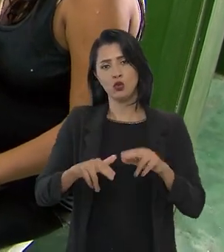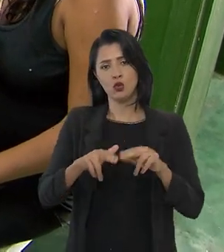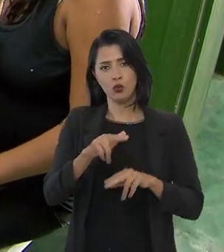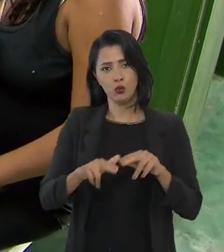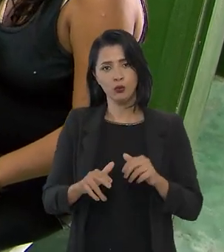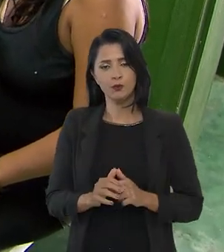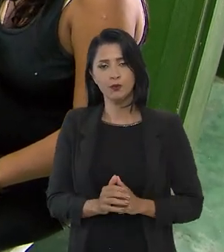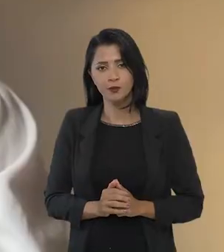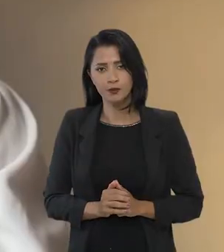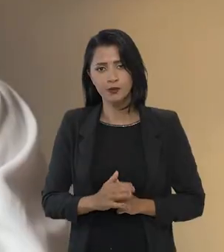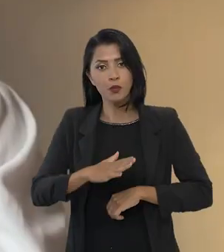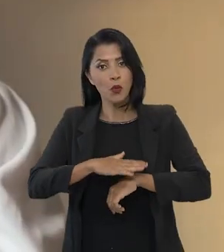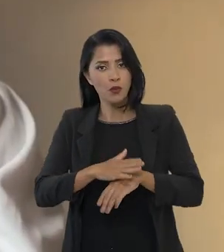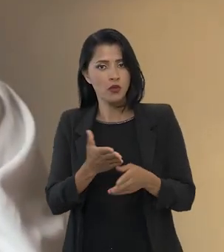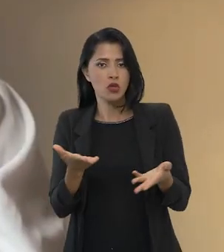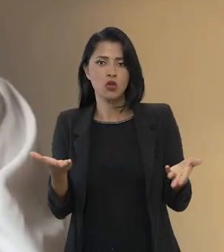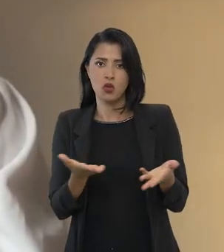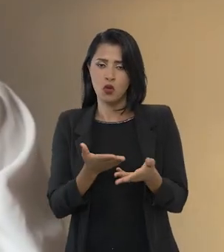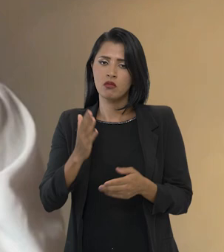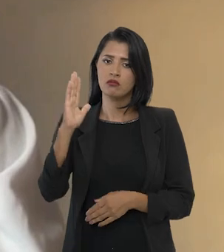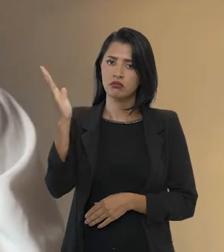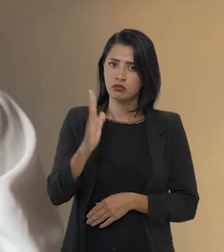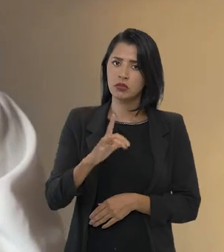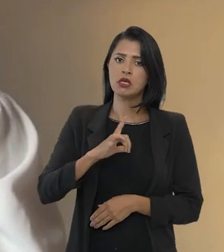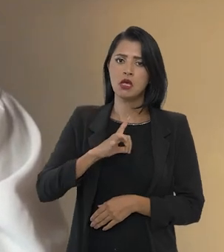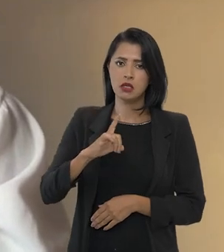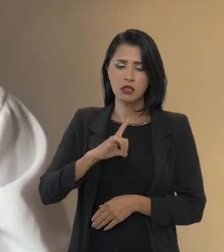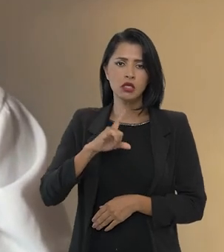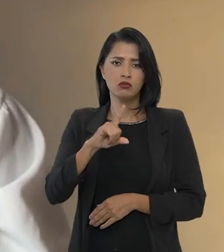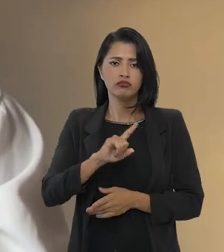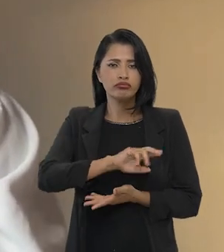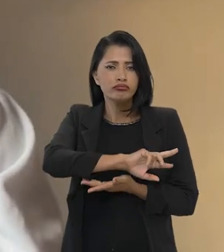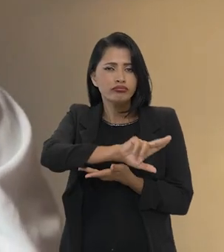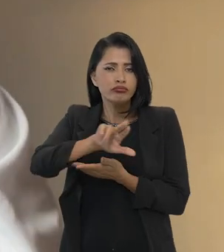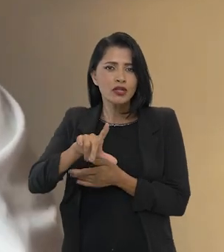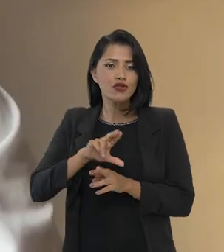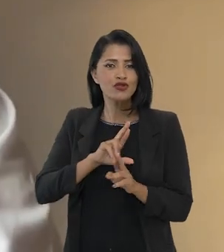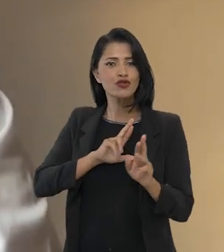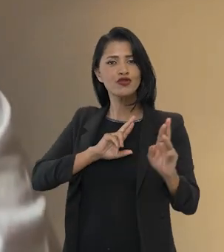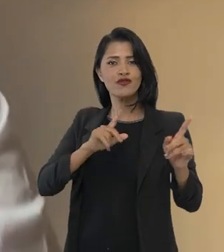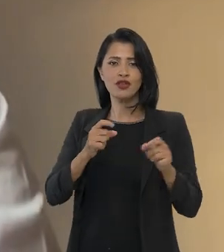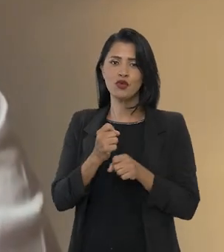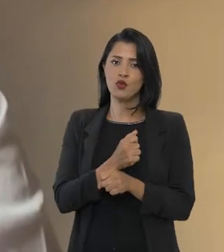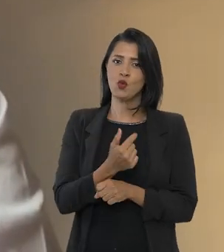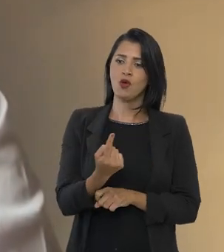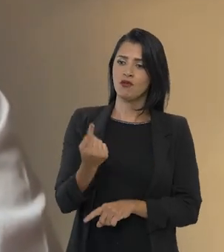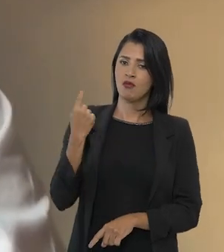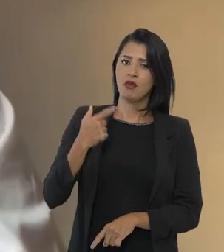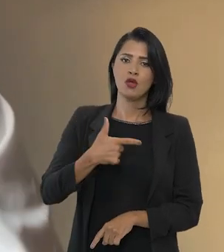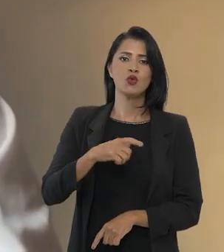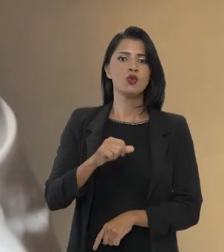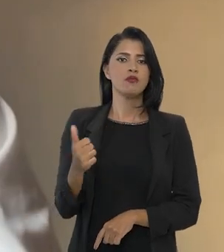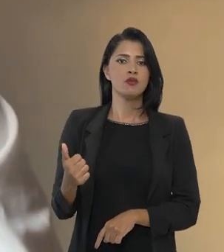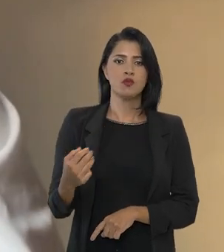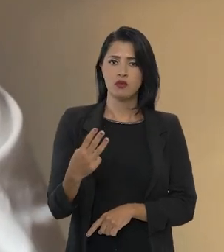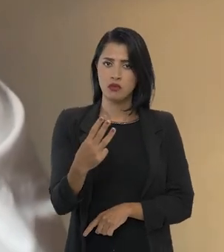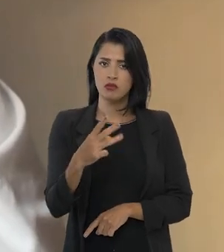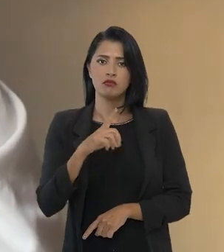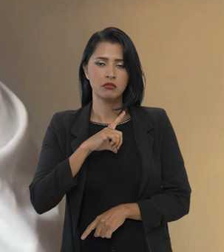no fim de junho. Neste momento, o Brasil apresenta condições diferentes daquelas de